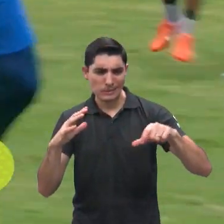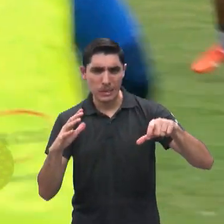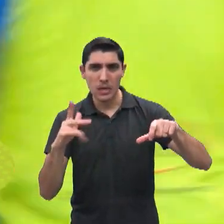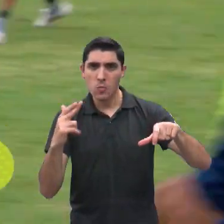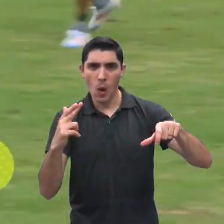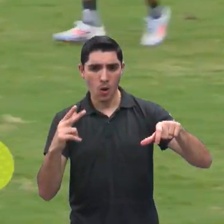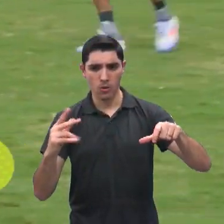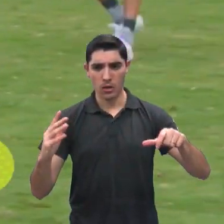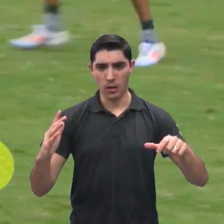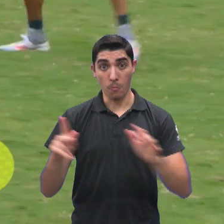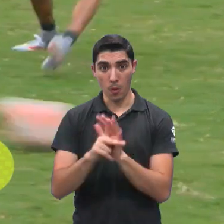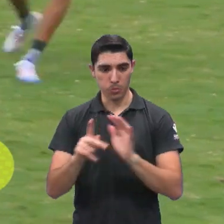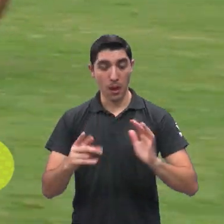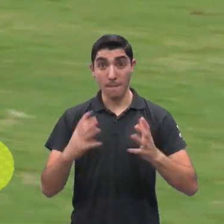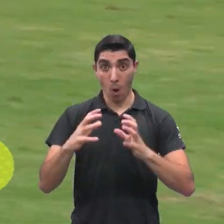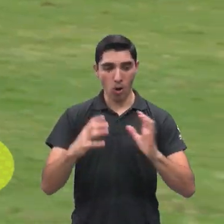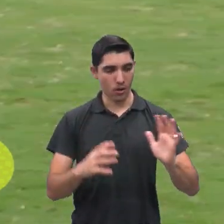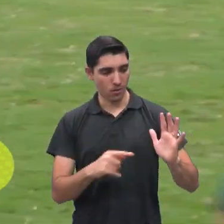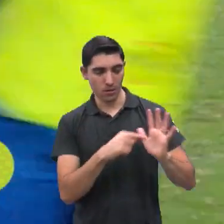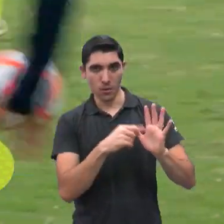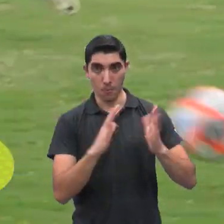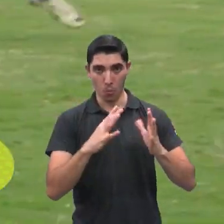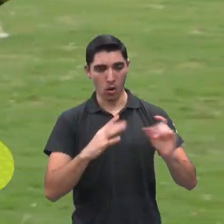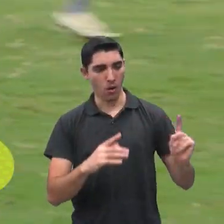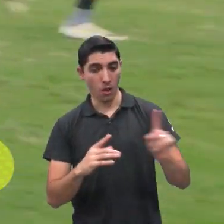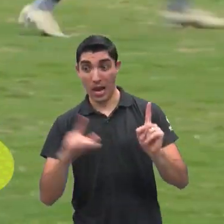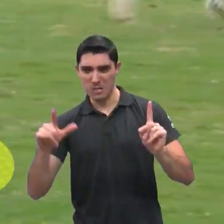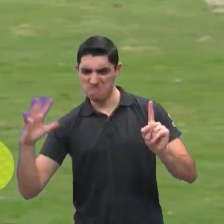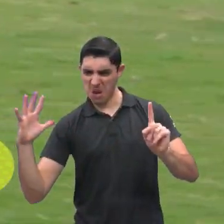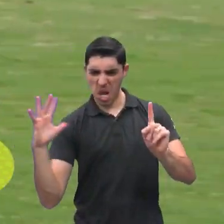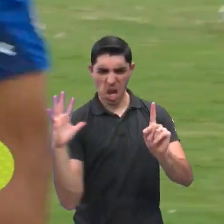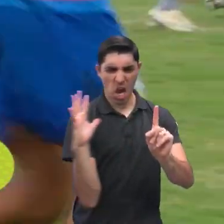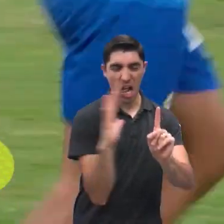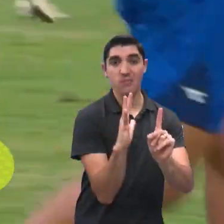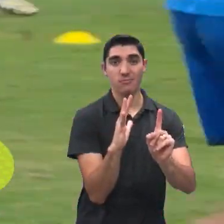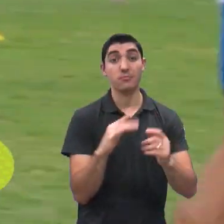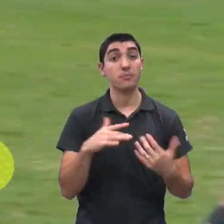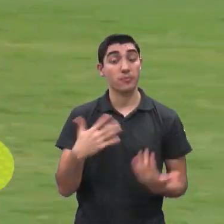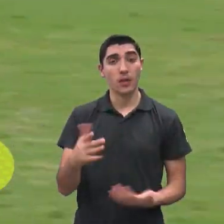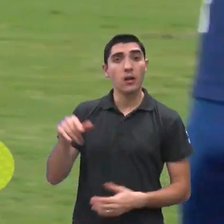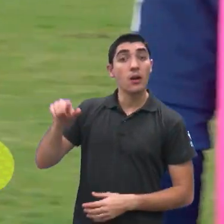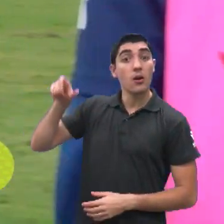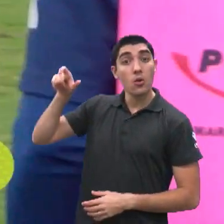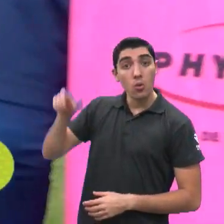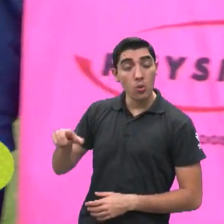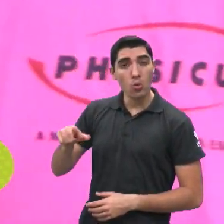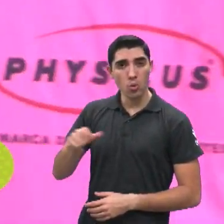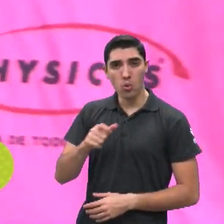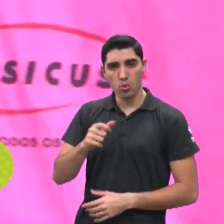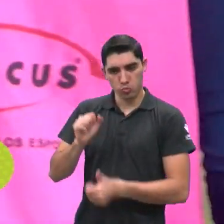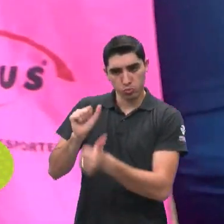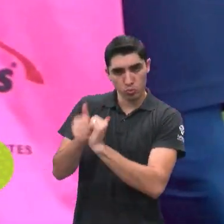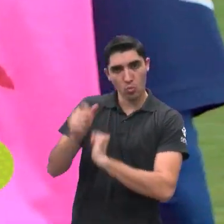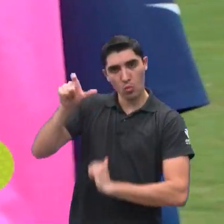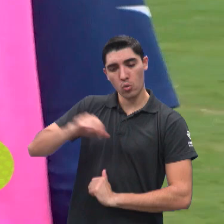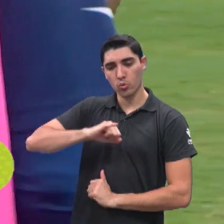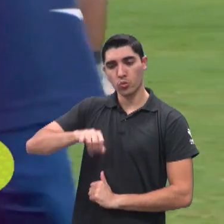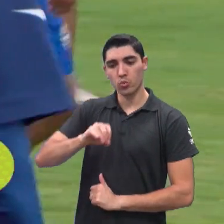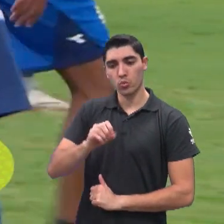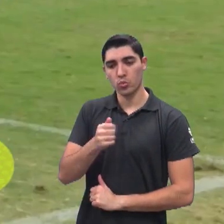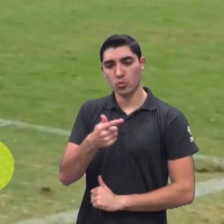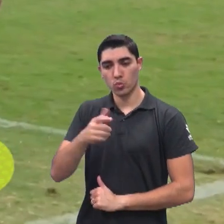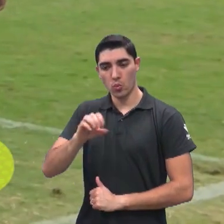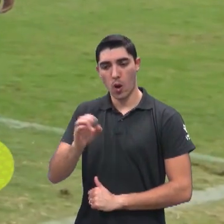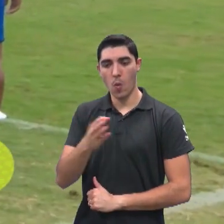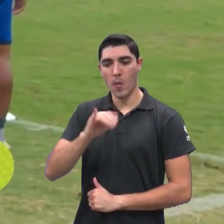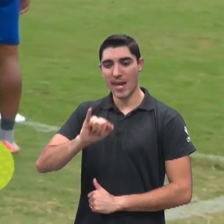jogadores após saída de bola do adversário. O jogador que foi escalado para falar com a gente foi o João Igor, segundo